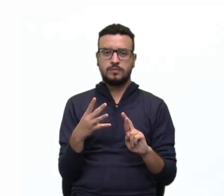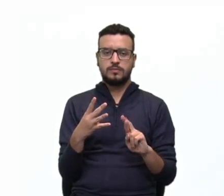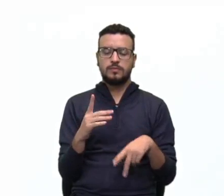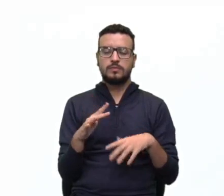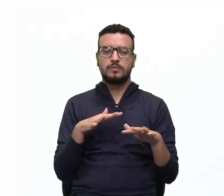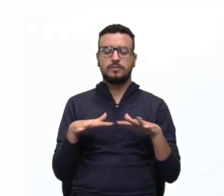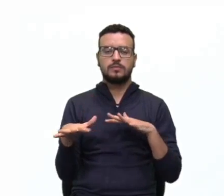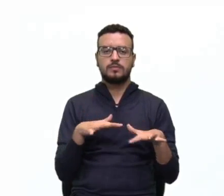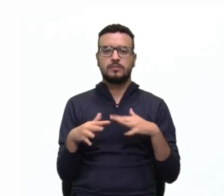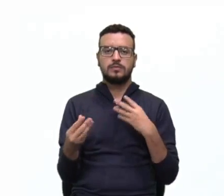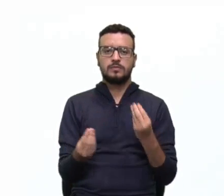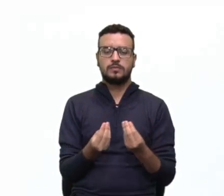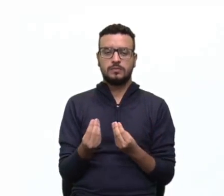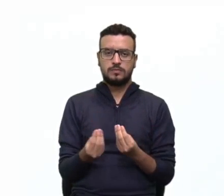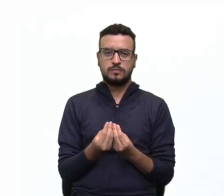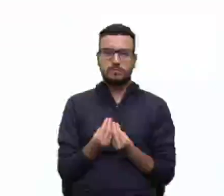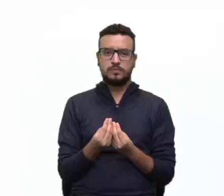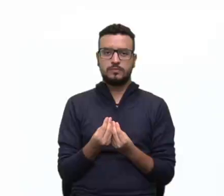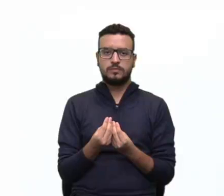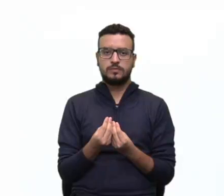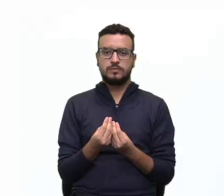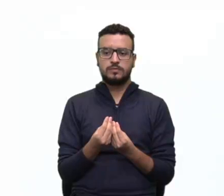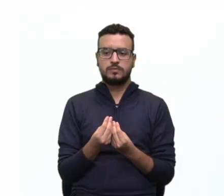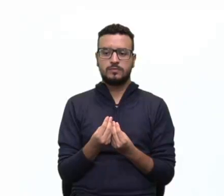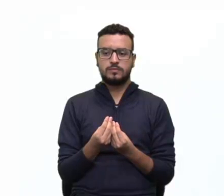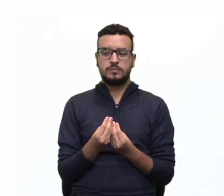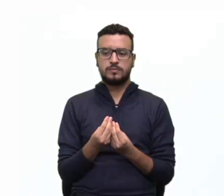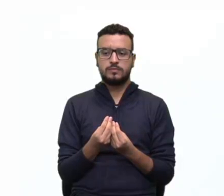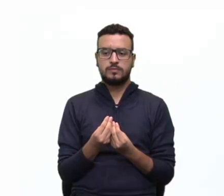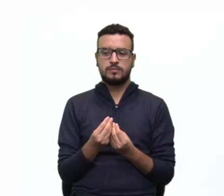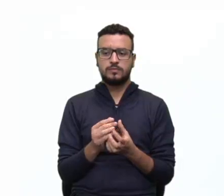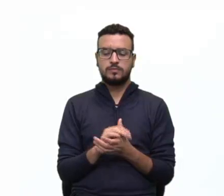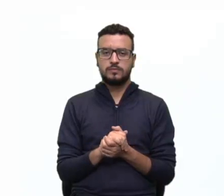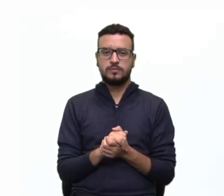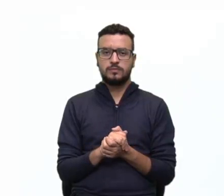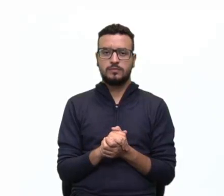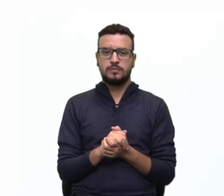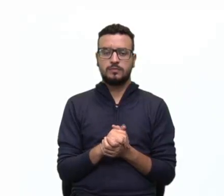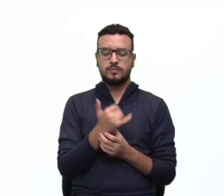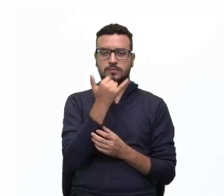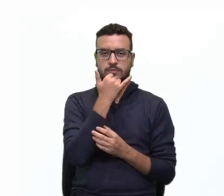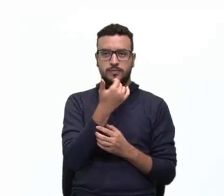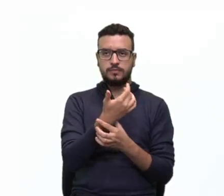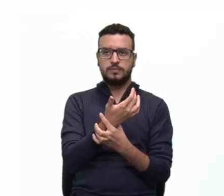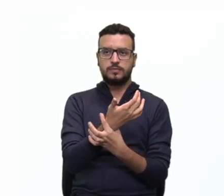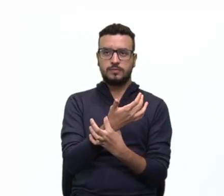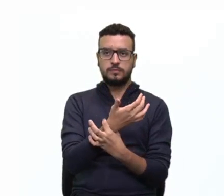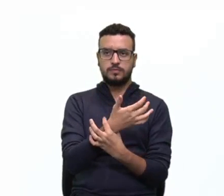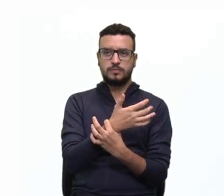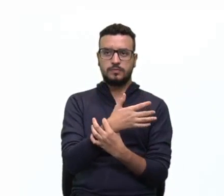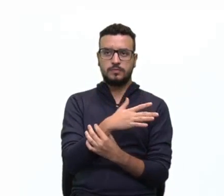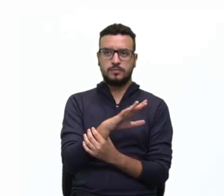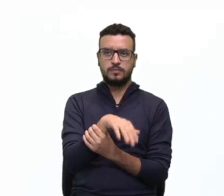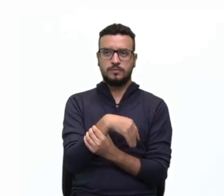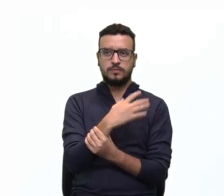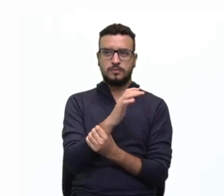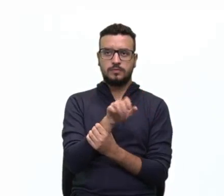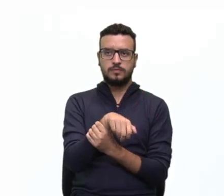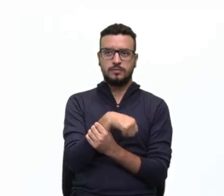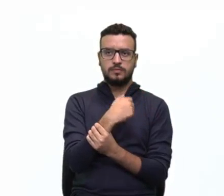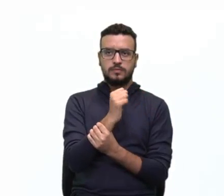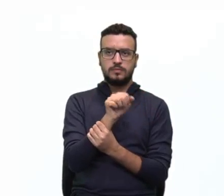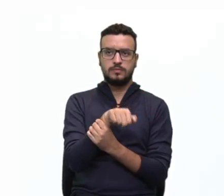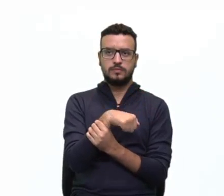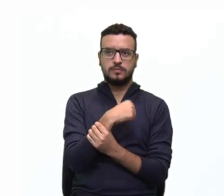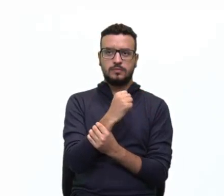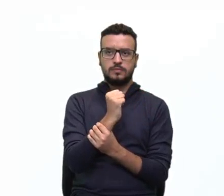o outro, que é a articulação radiocarpal. Se é radiocarpal, fica entre os ossos do carpo